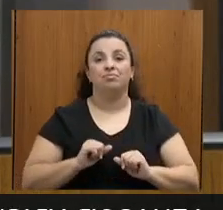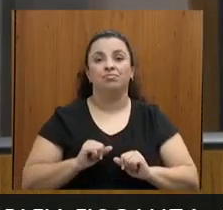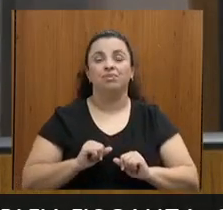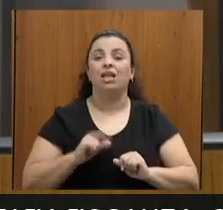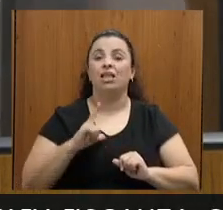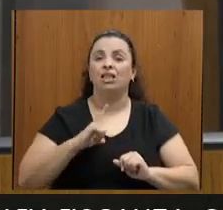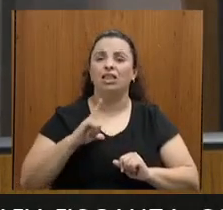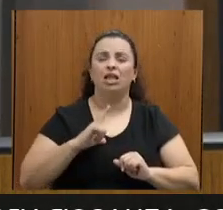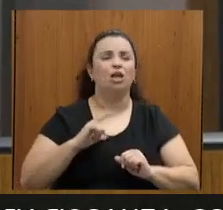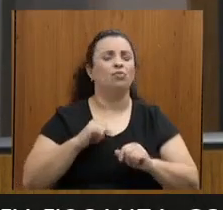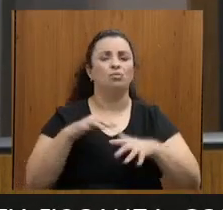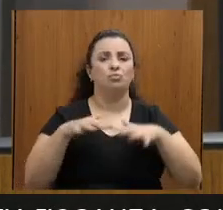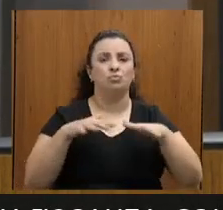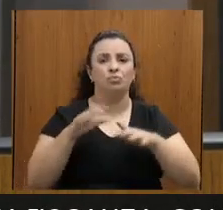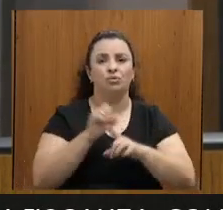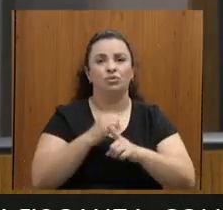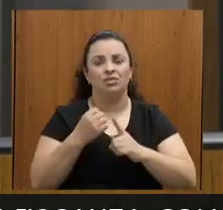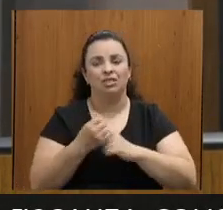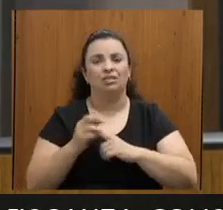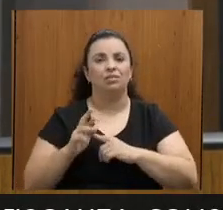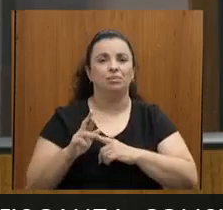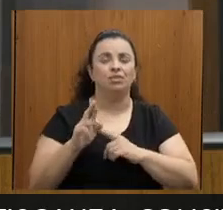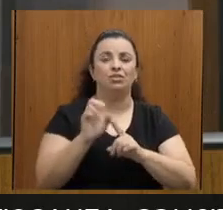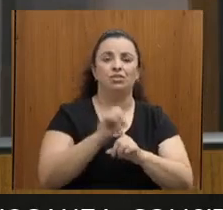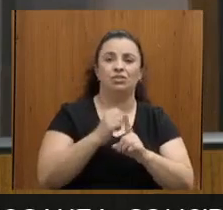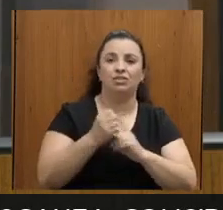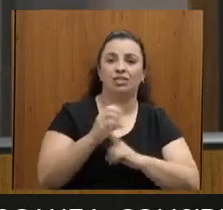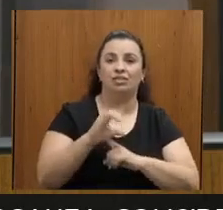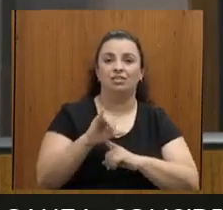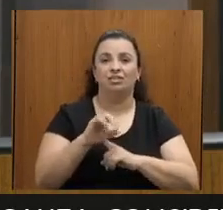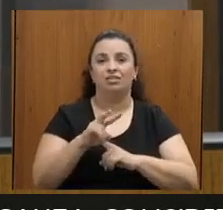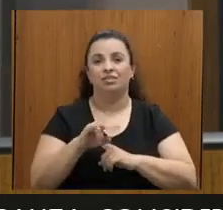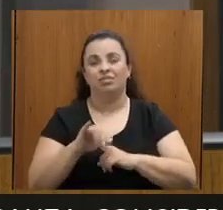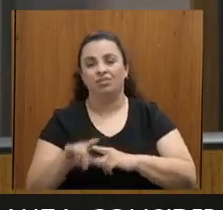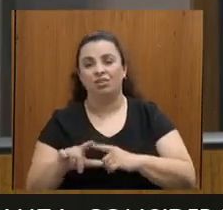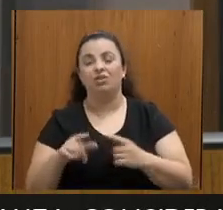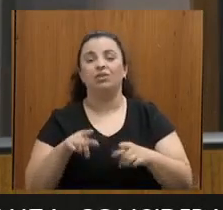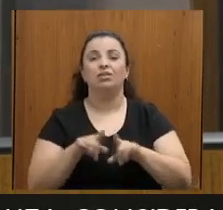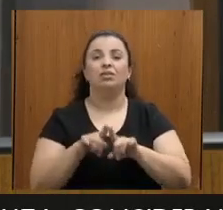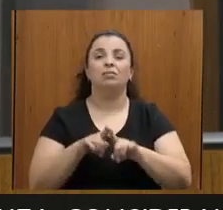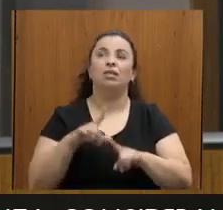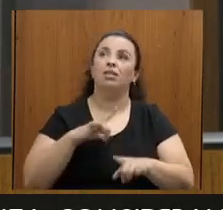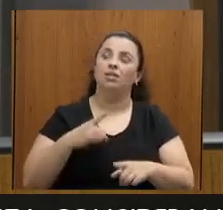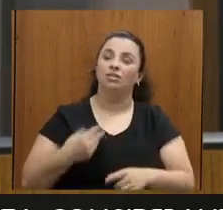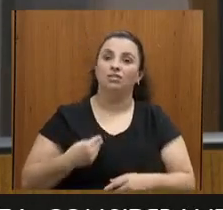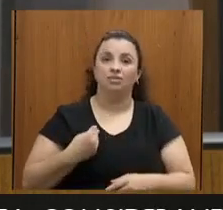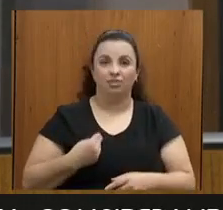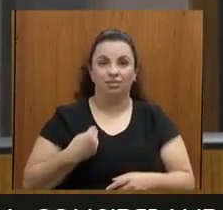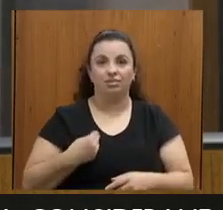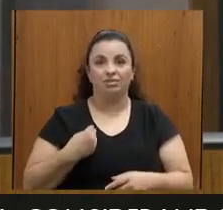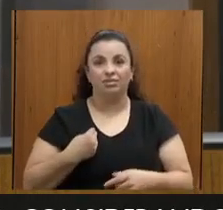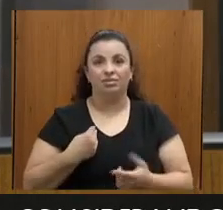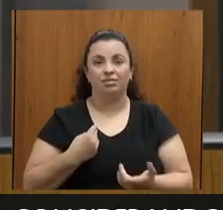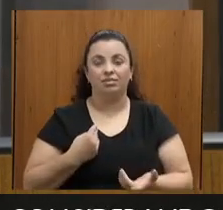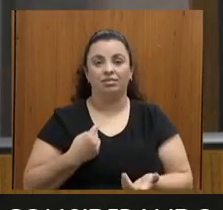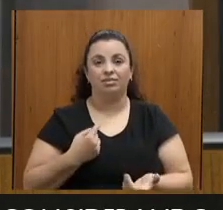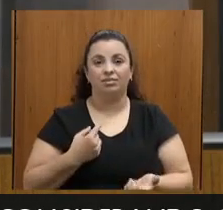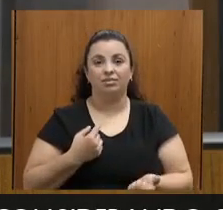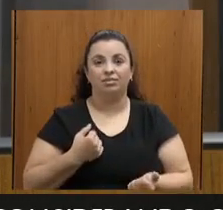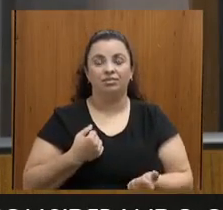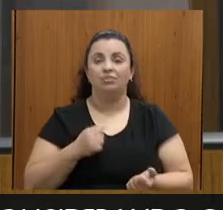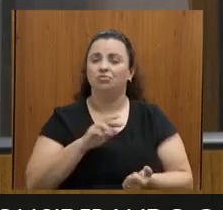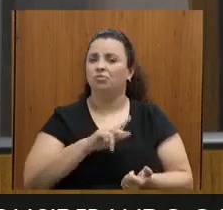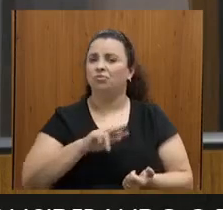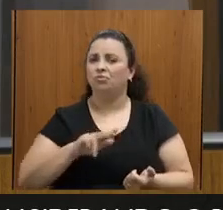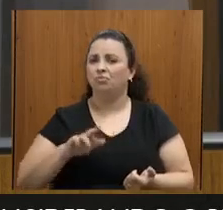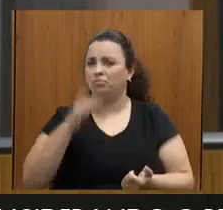sociais, representantes da sociedade, civil, também tivemos aqui a participação de